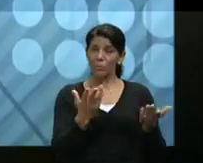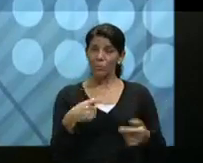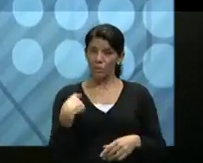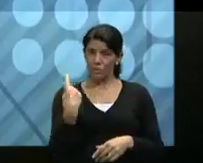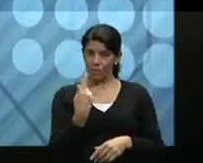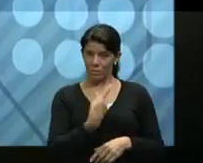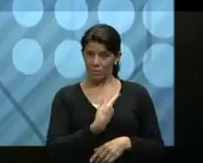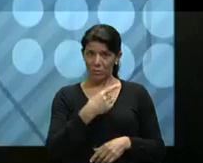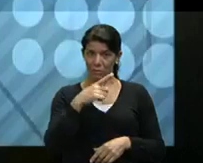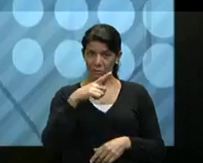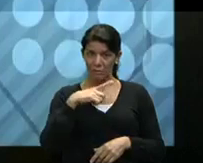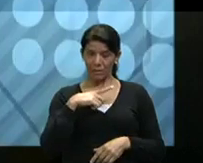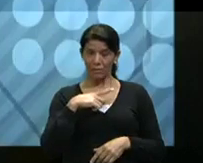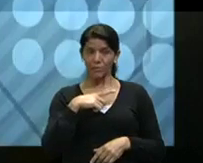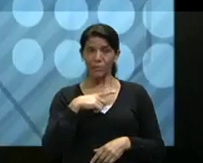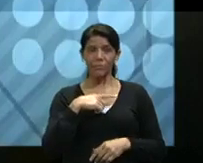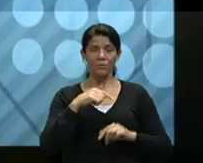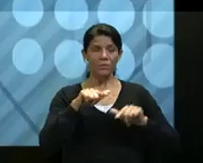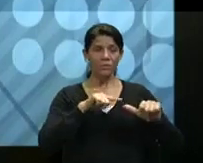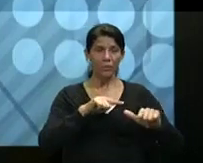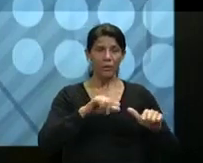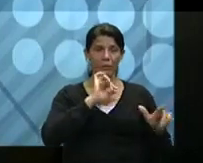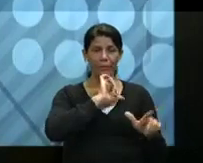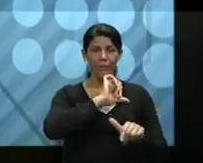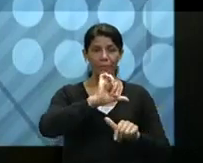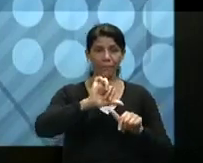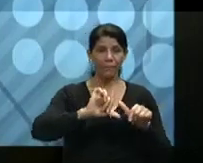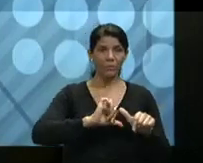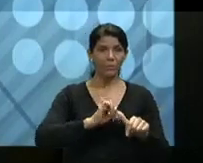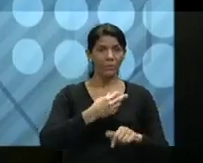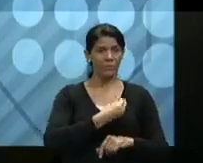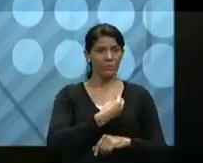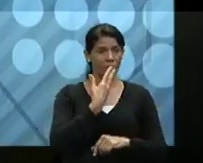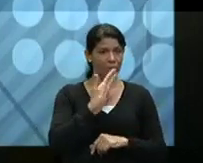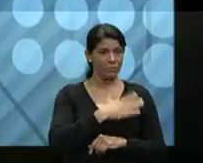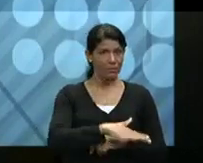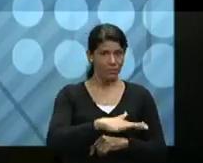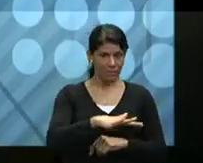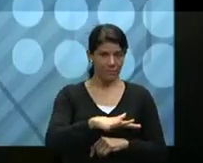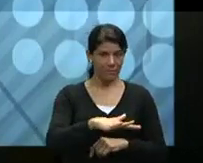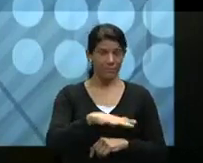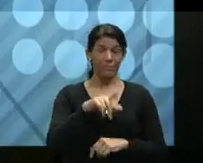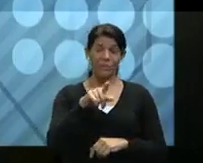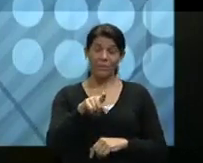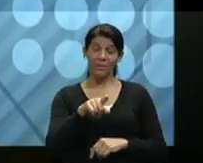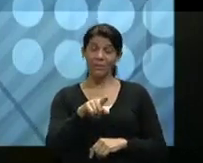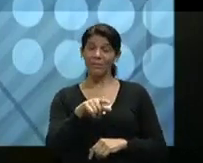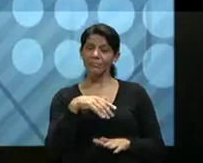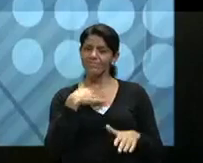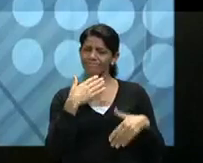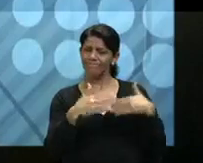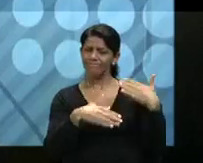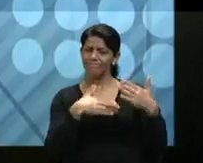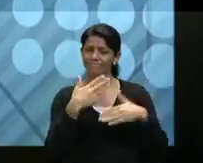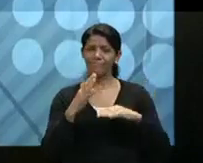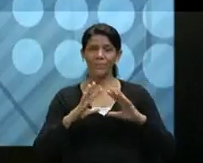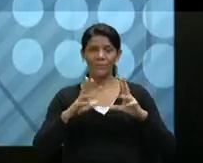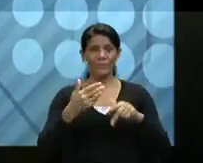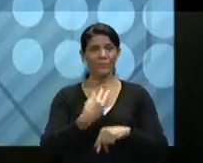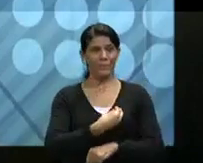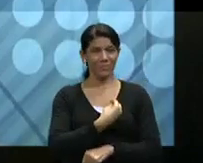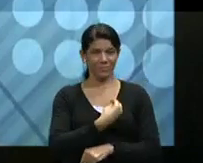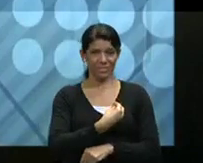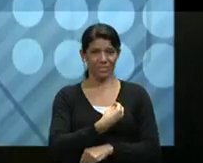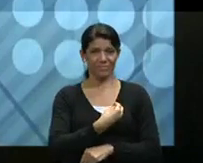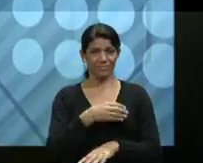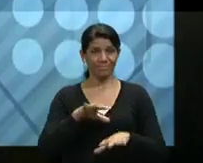gente estabelece ações que vão modificar a vida dessas crianças, eles levarão isso para toda a vida.